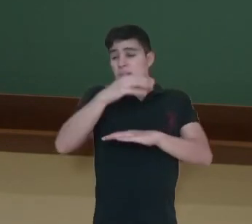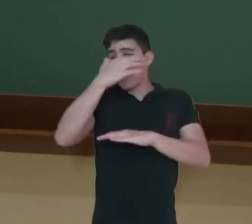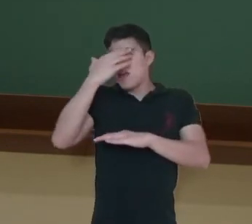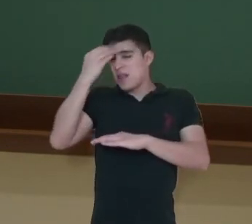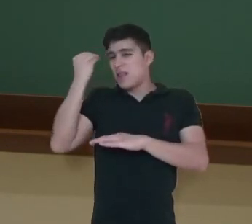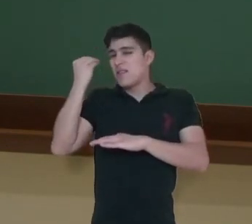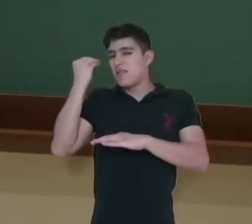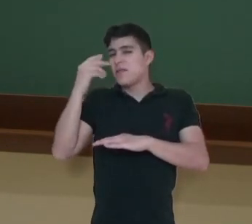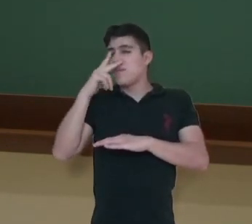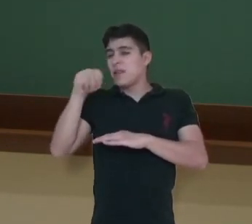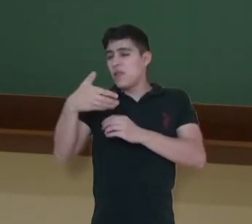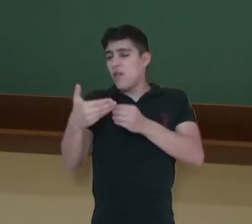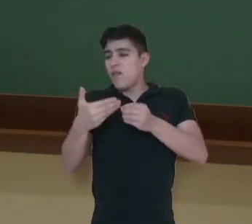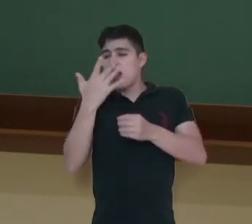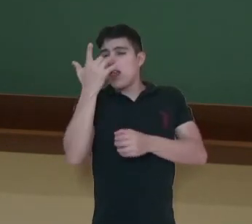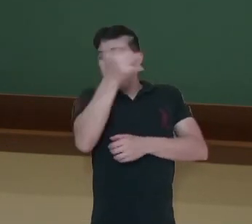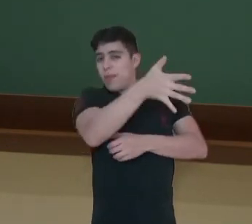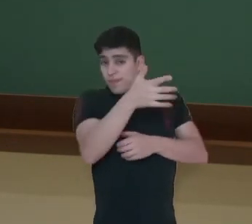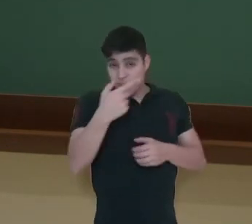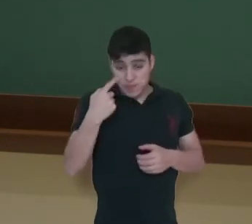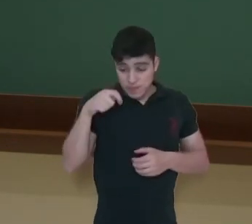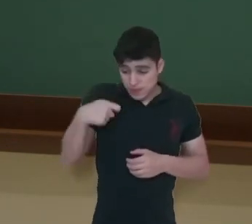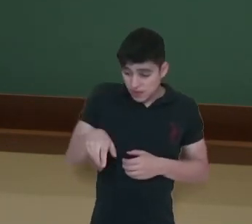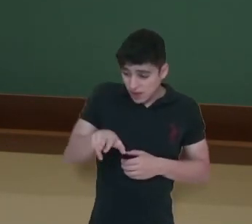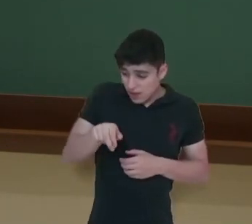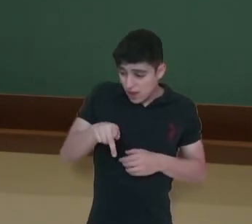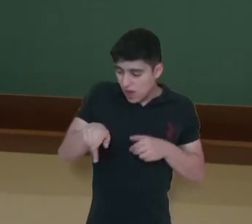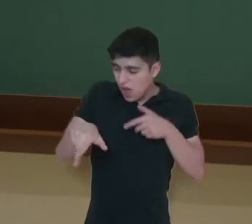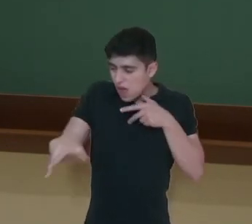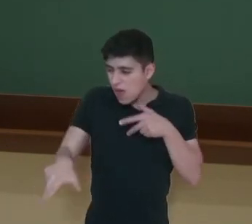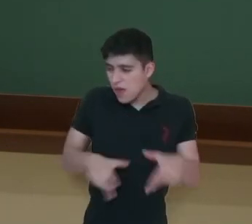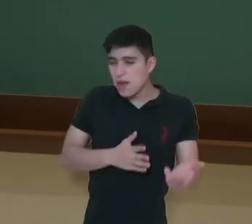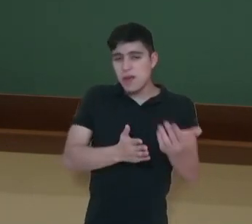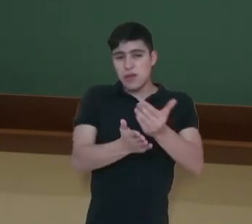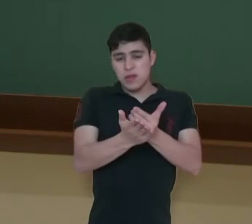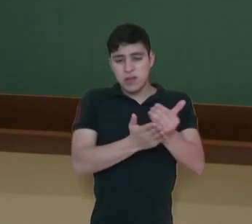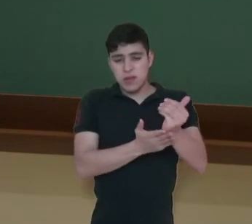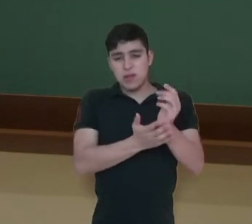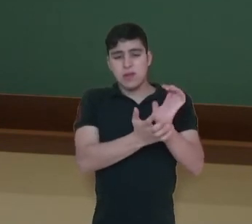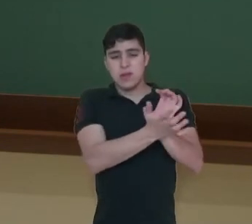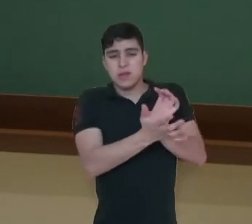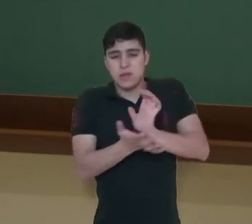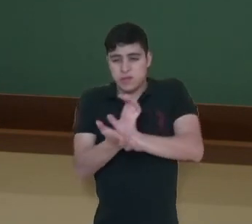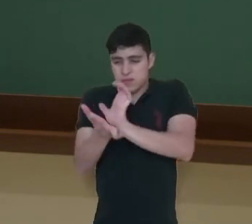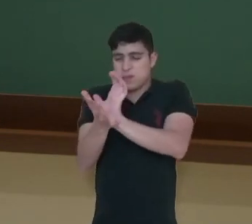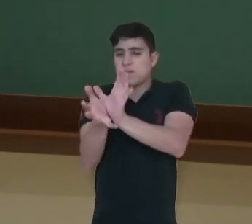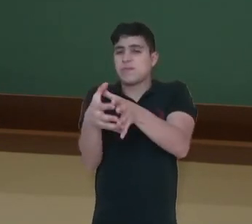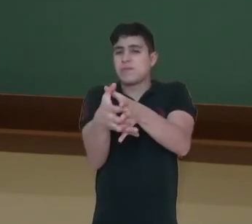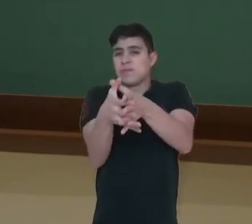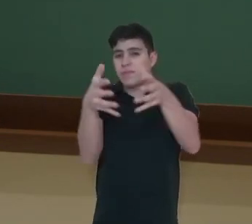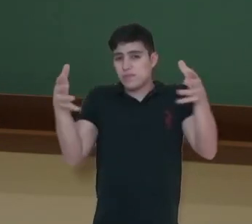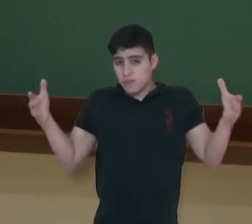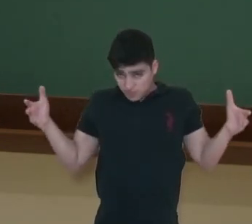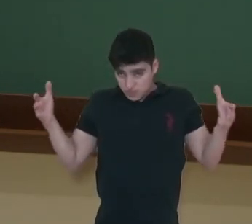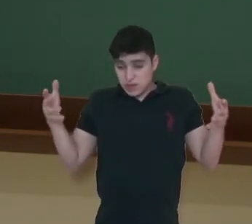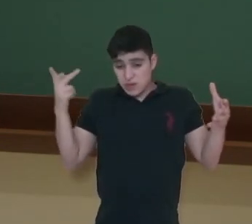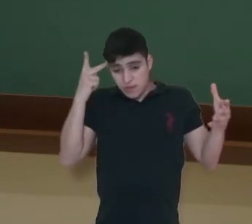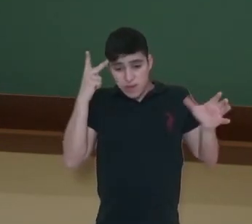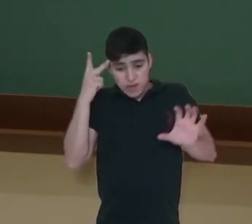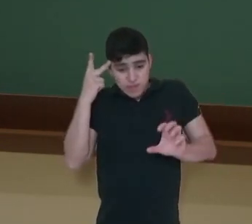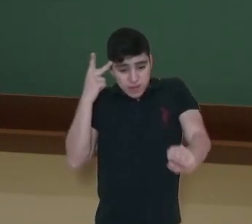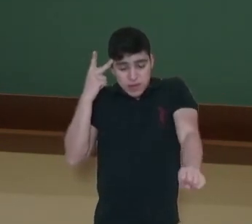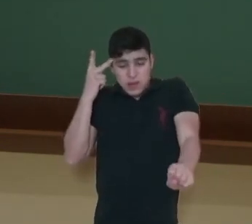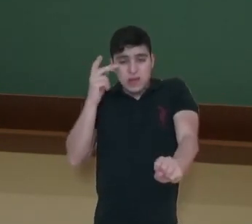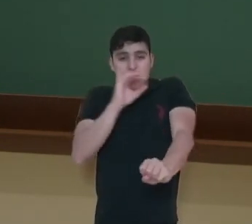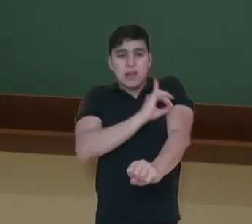O que a gente viu? A gente viu que o rap, ele começa lá dentro da Estação São Bento, ele foi crescendo, crescendo, foi atingindo São Paulo, Rio de Janeiro, todo o